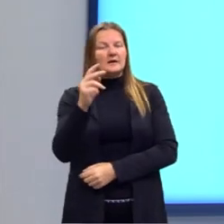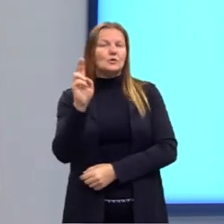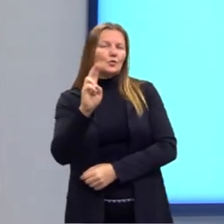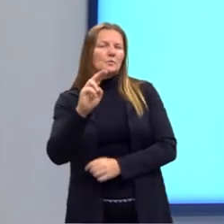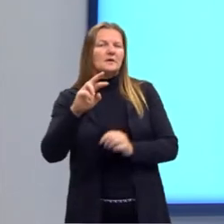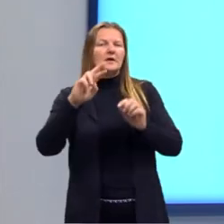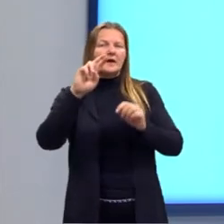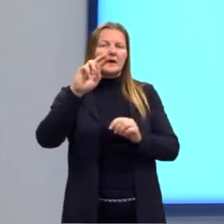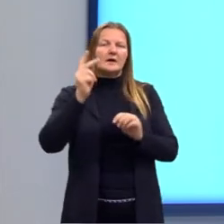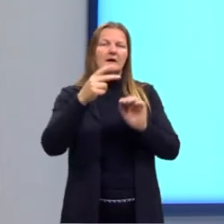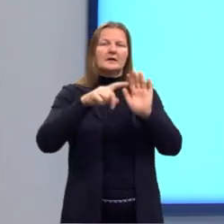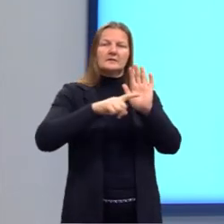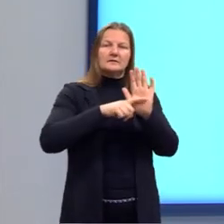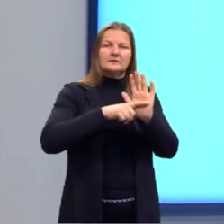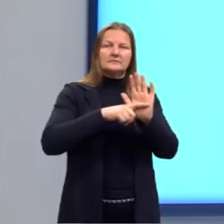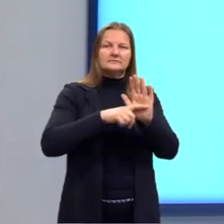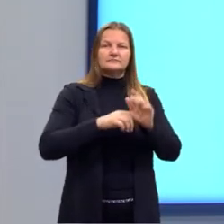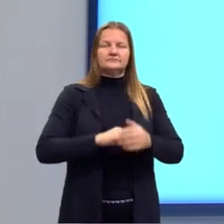RH negativo